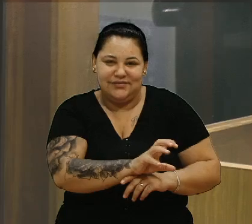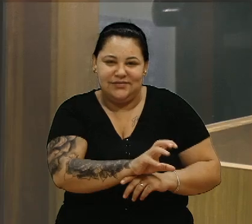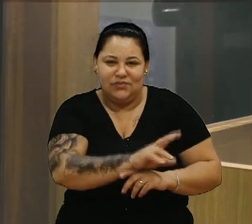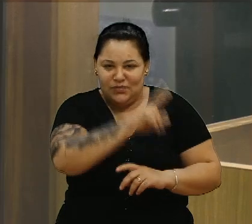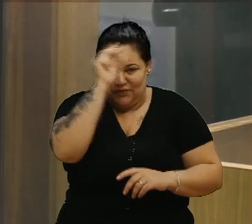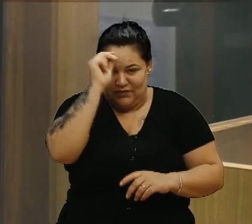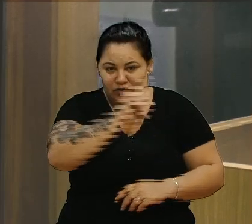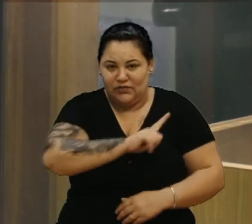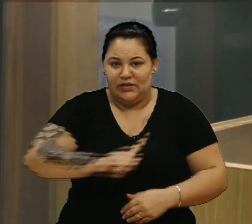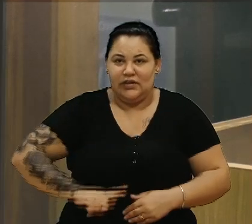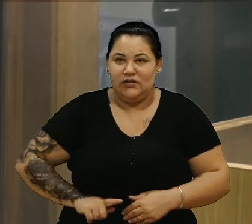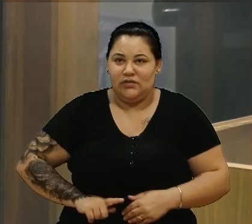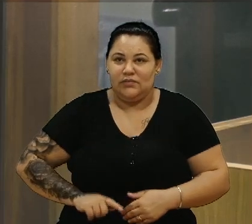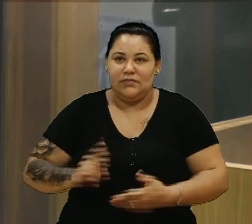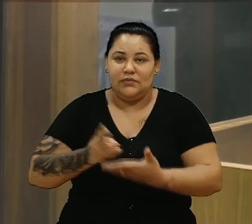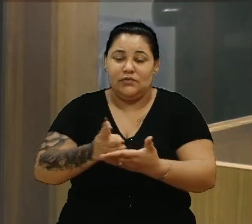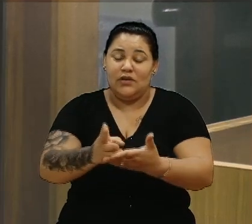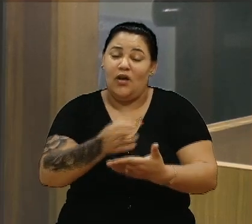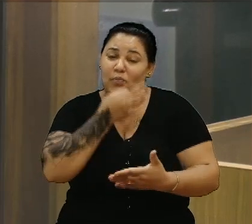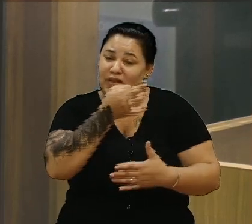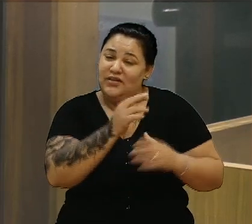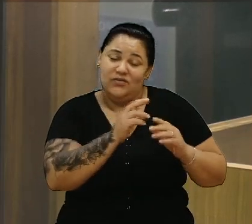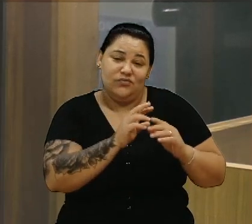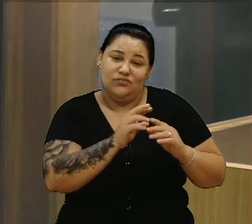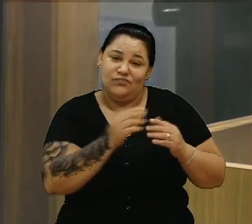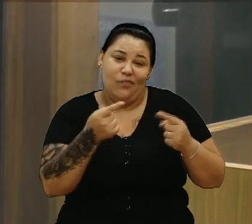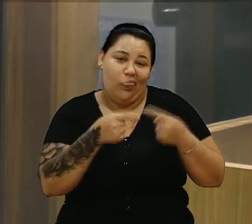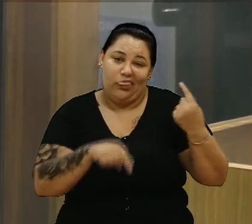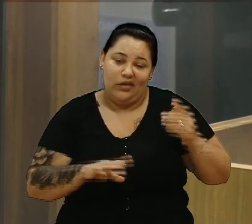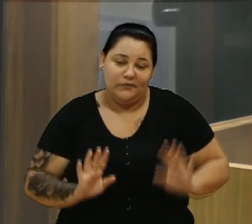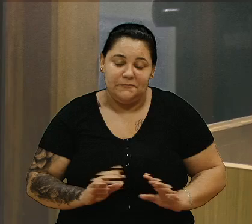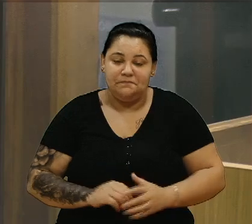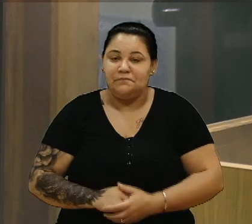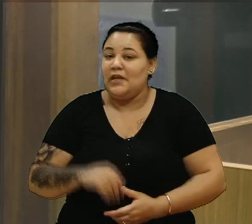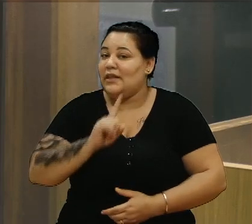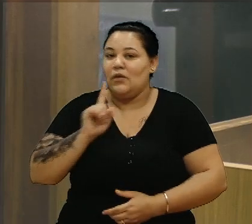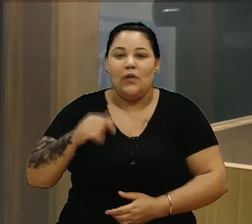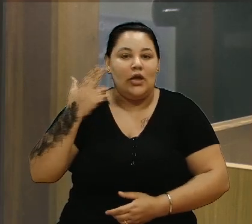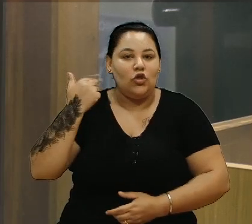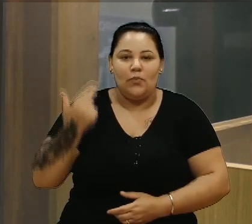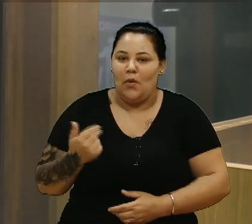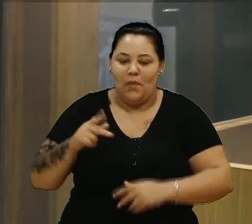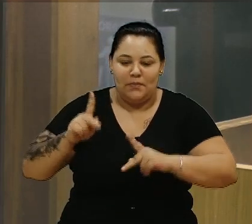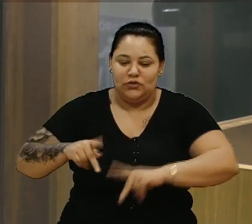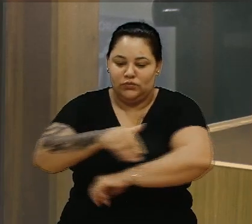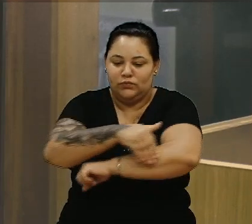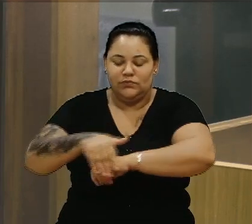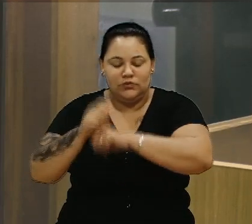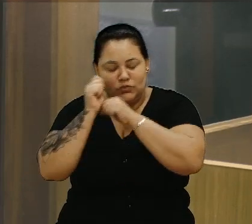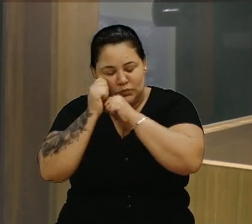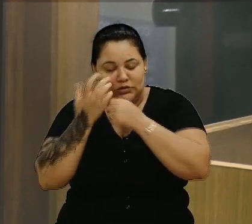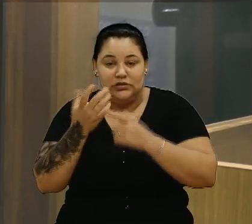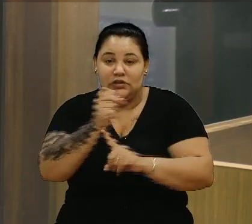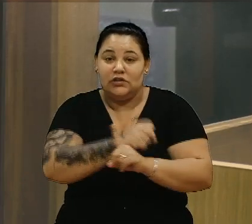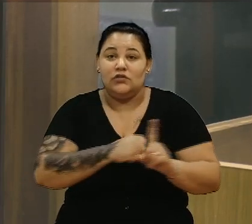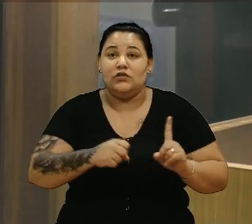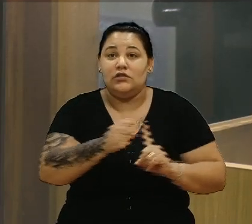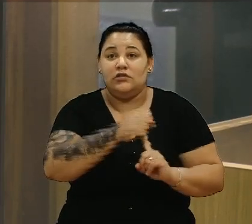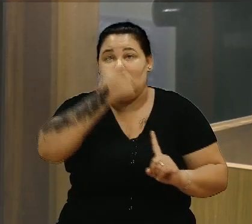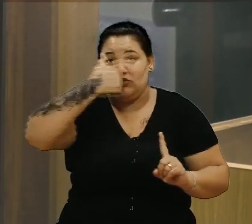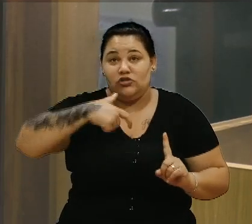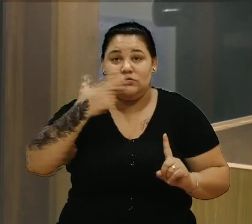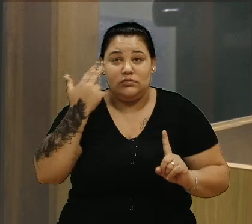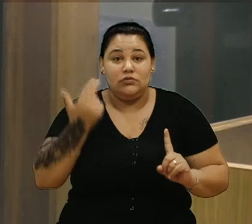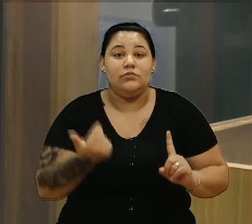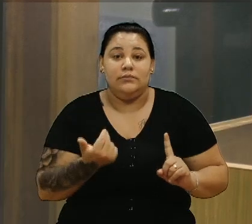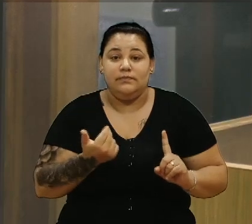Então é uma coisa que a gente diverge bastante. Não é normal uma pessoa dormir no asfalto, na calçada, e a sociedade normalizar isso.